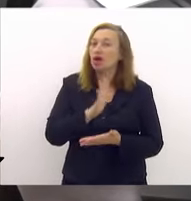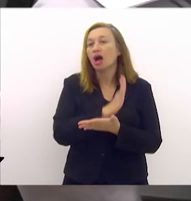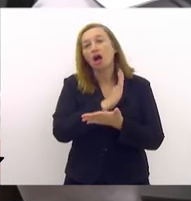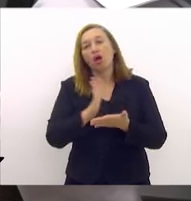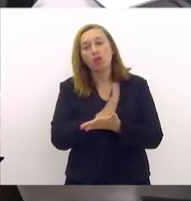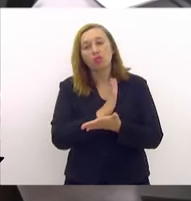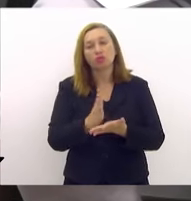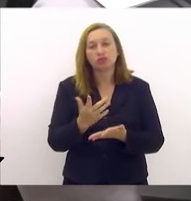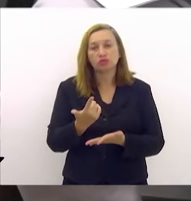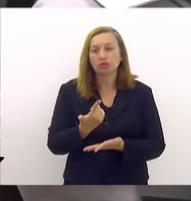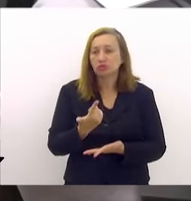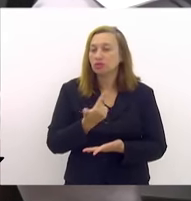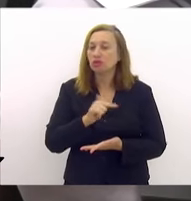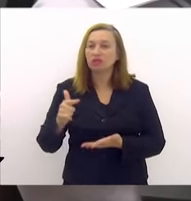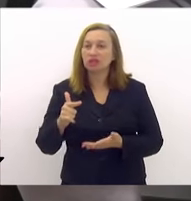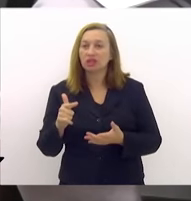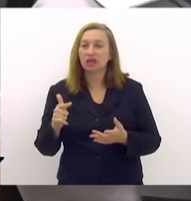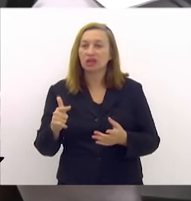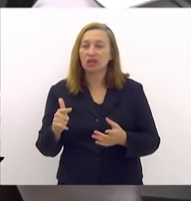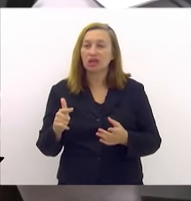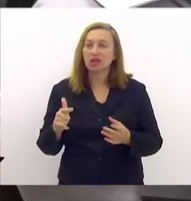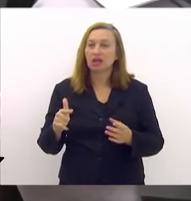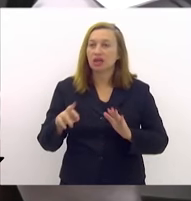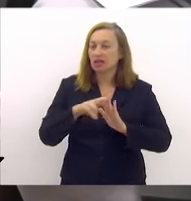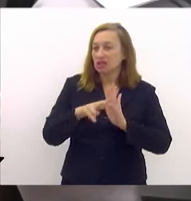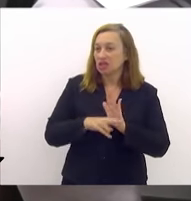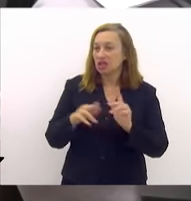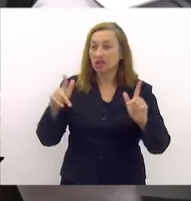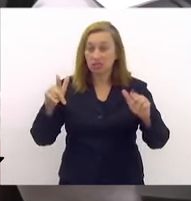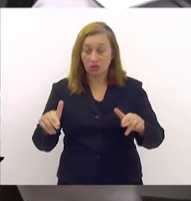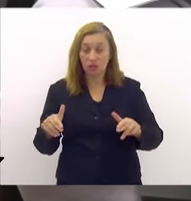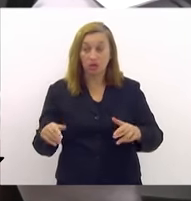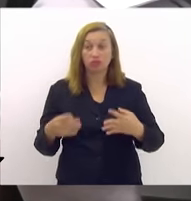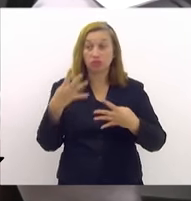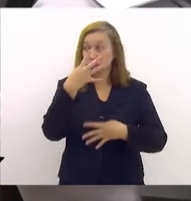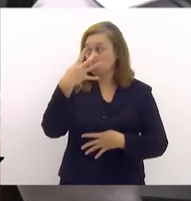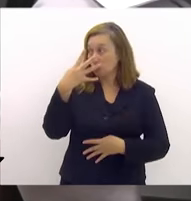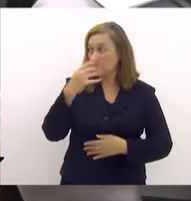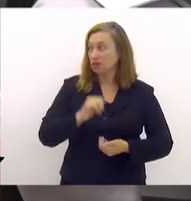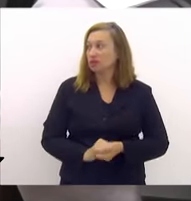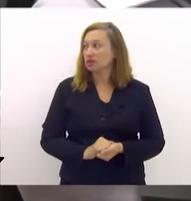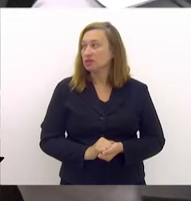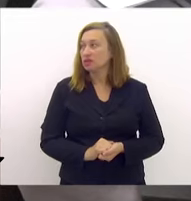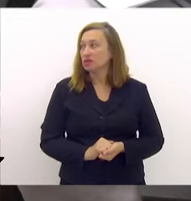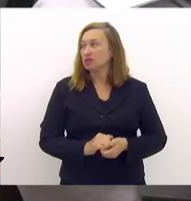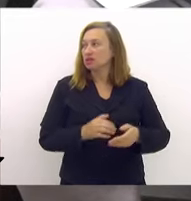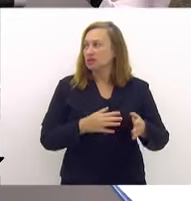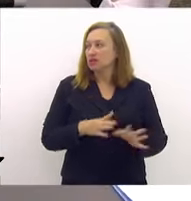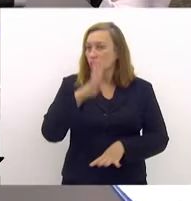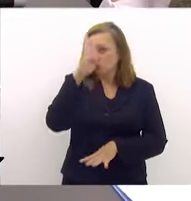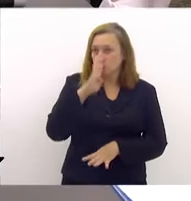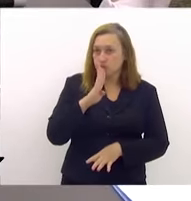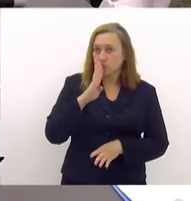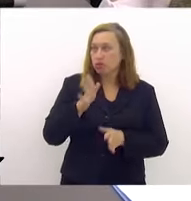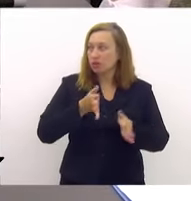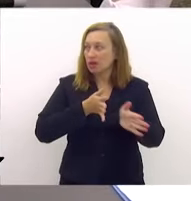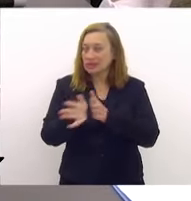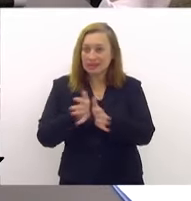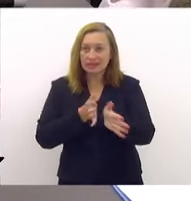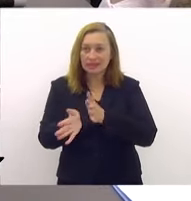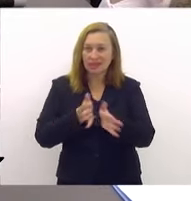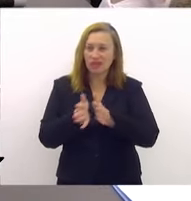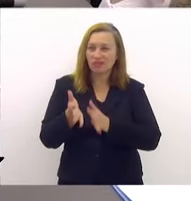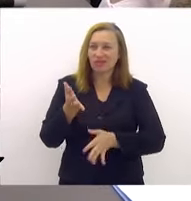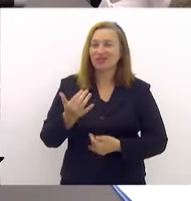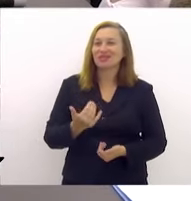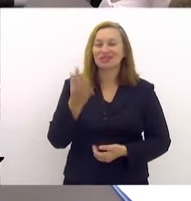essa utilidade pública. Então, esses seriam aí os quatro pontos. Aqui, ou gratuito ou acessível, né? Porque às vezes tem determinados serviços que não tem como